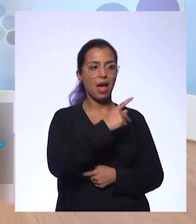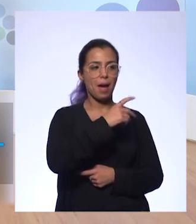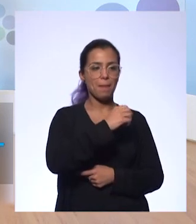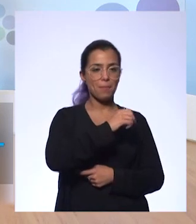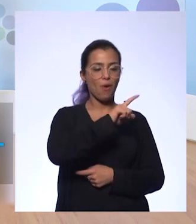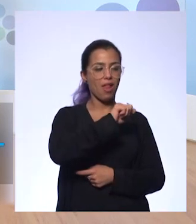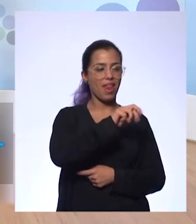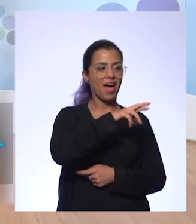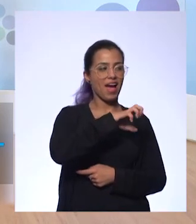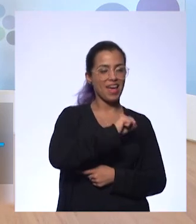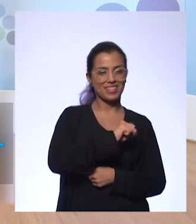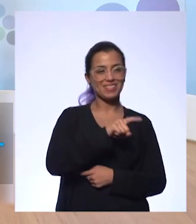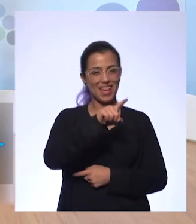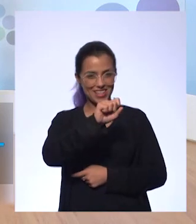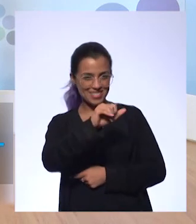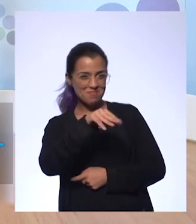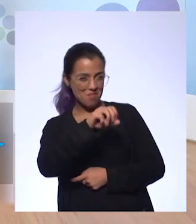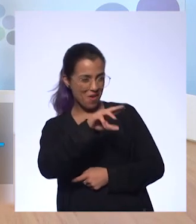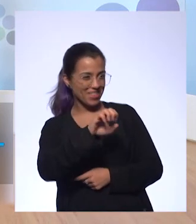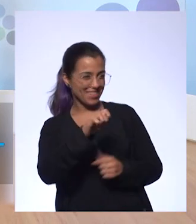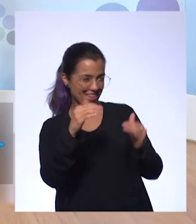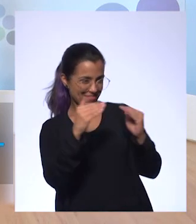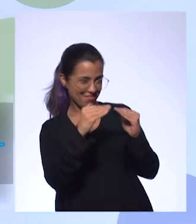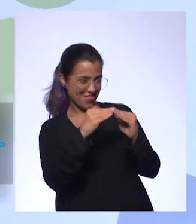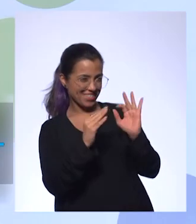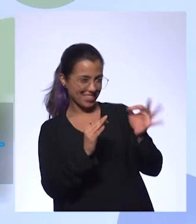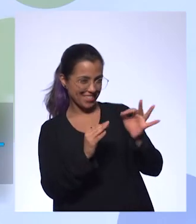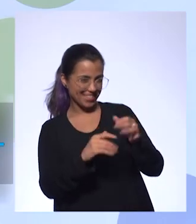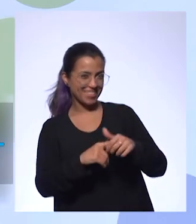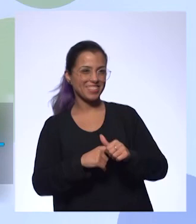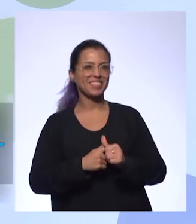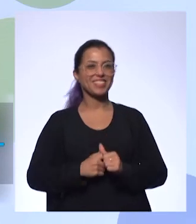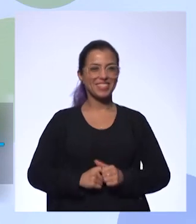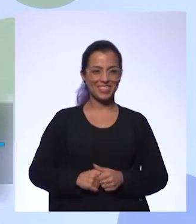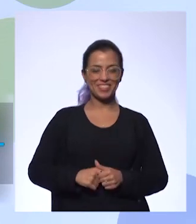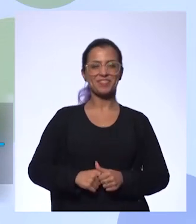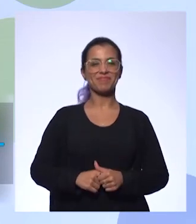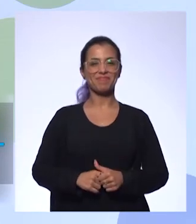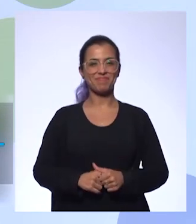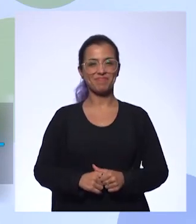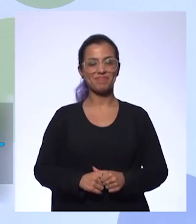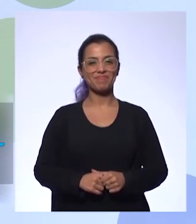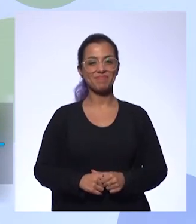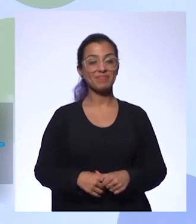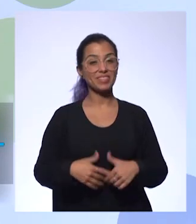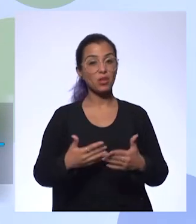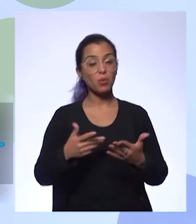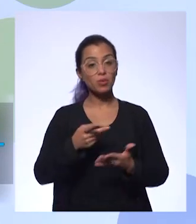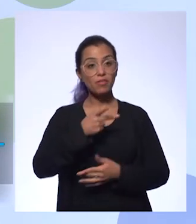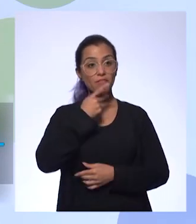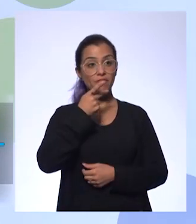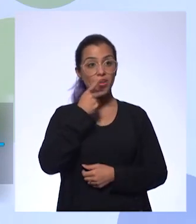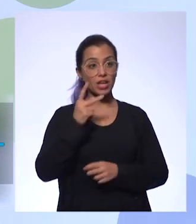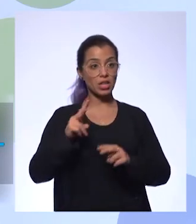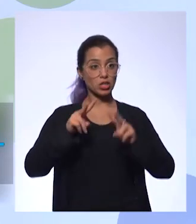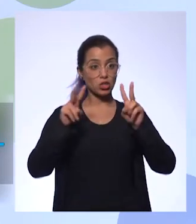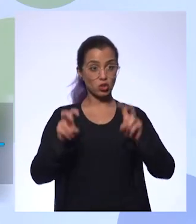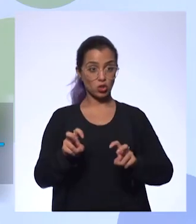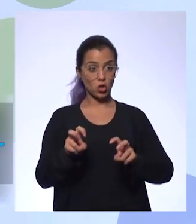né, Simone? E aí, então, quando a gente fala nessa questão, Quando a gente fala nessa questão,